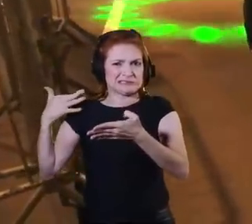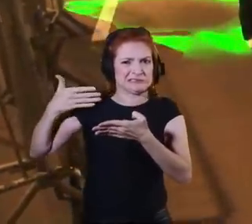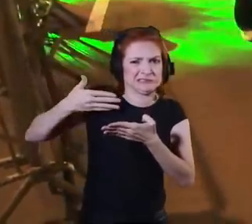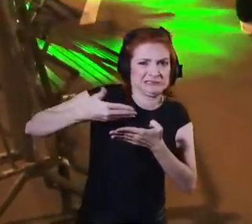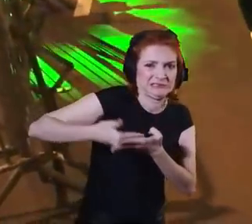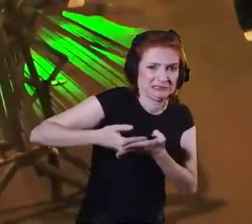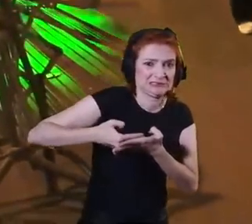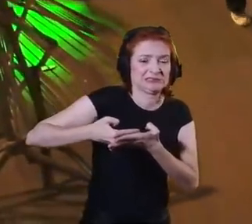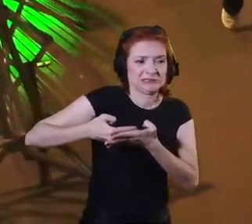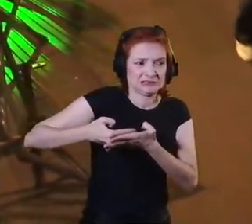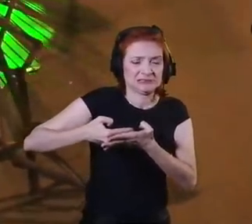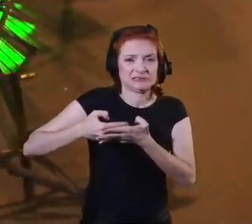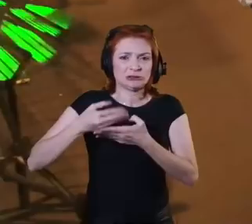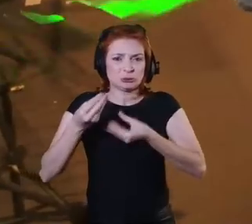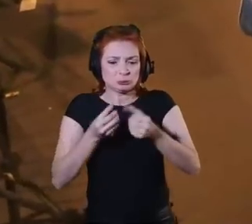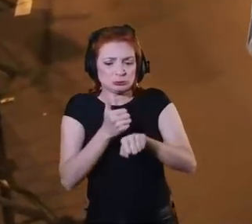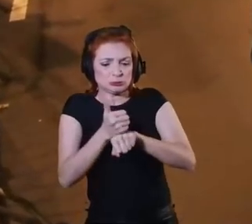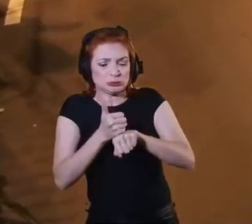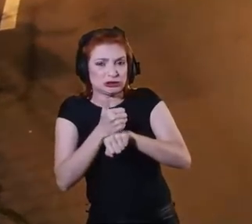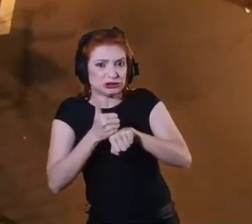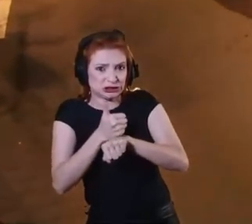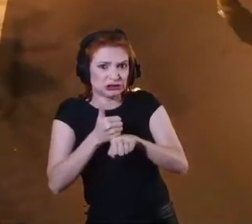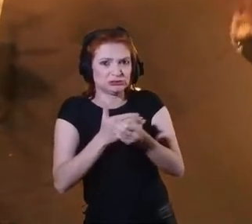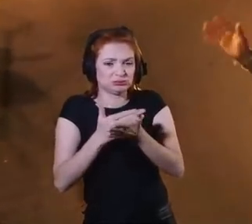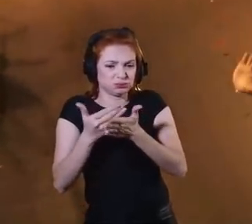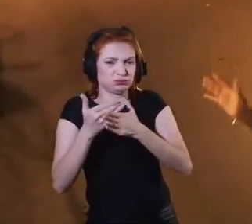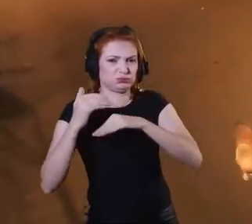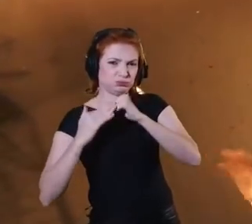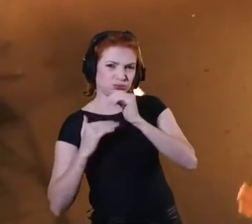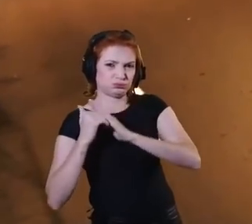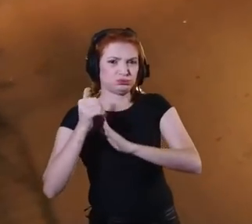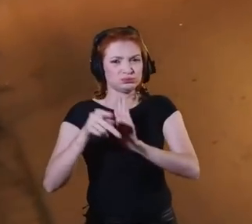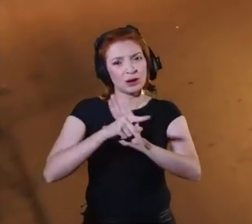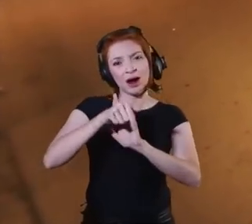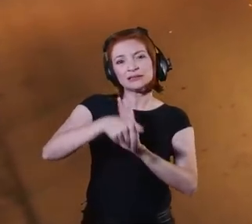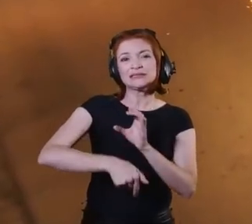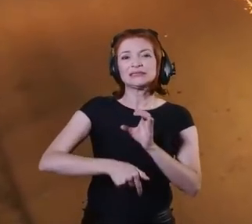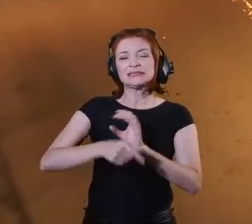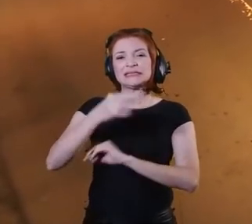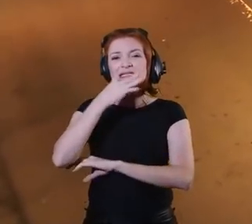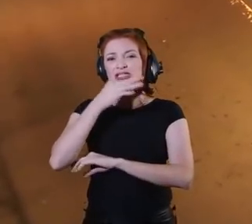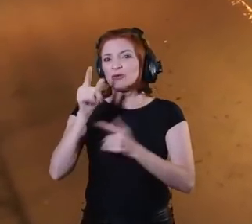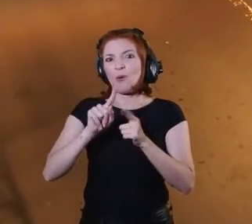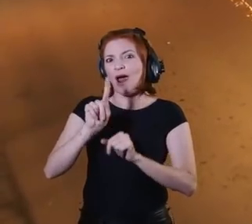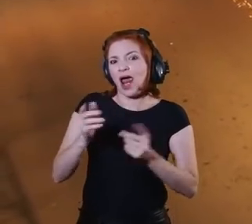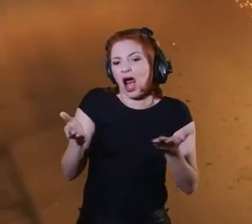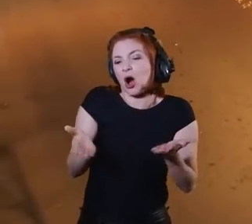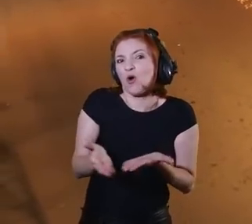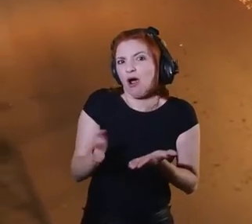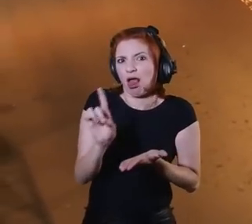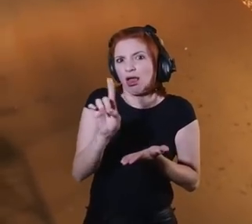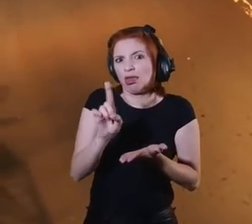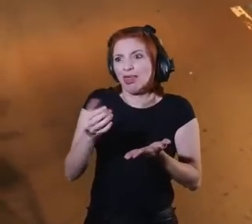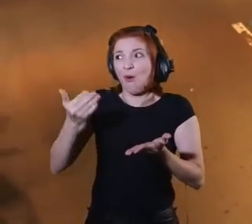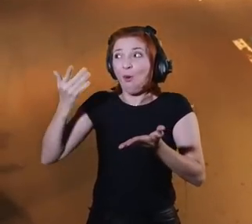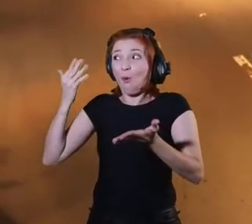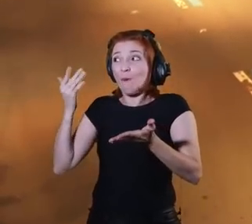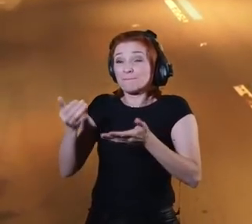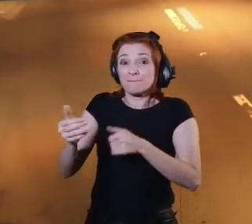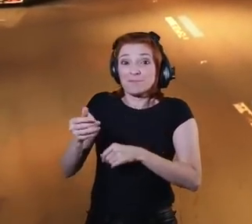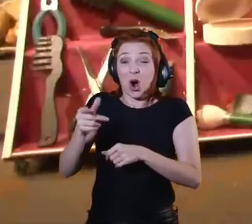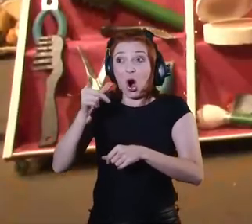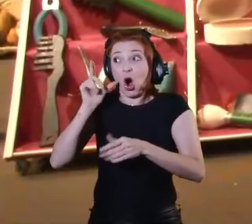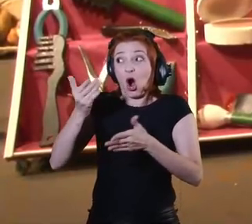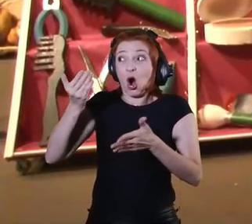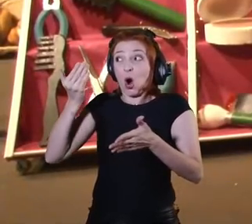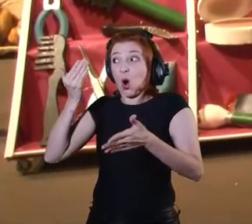de toda essa profissionalização de Caxias do Sul, não de hoje, mas de ontem até hoje. É, o caminho até chegar